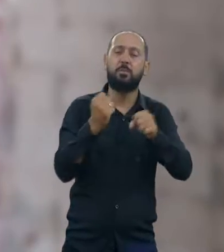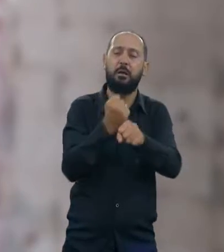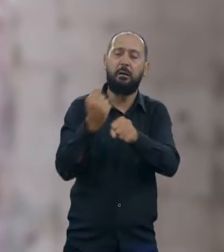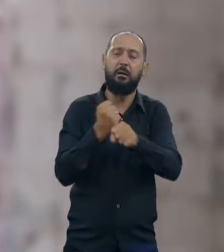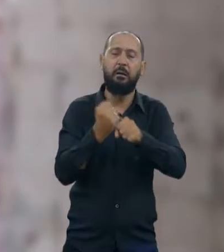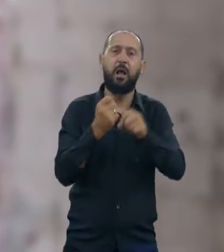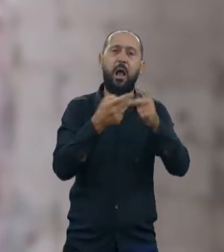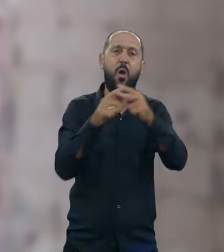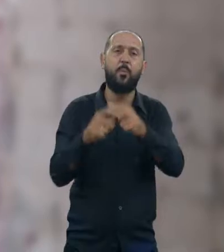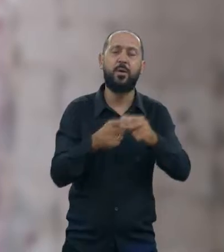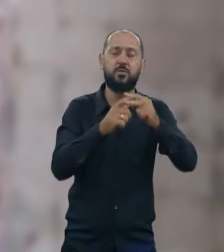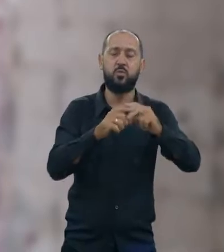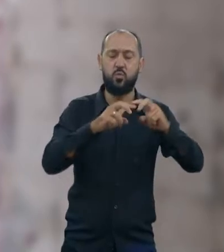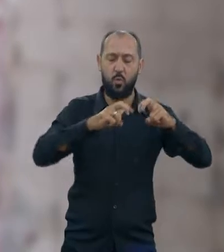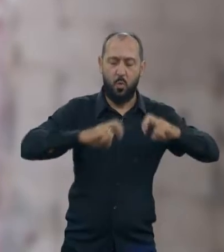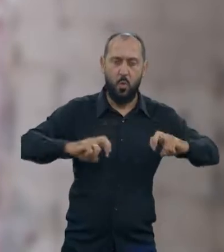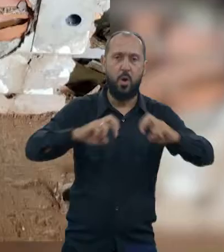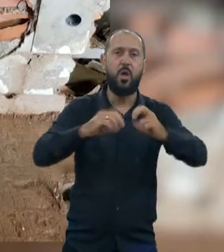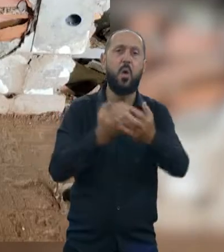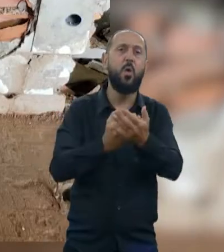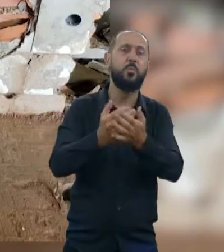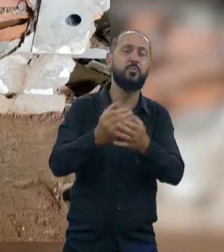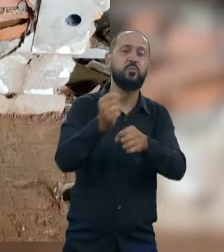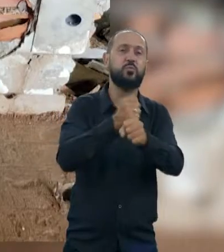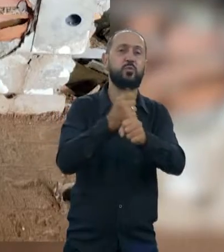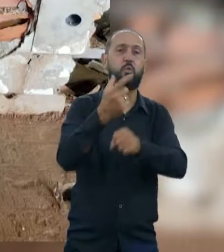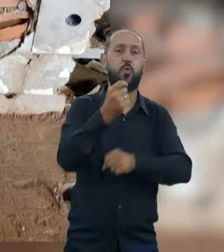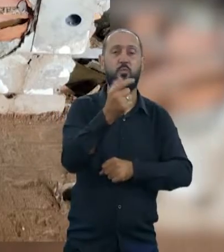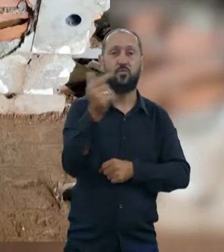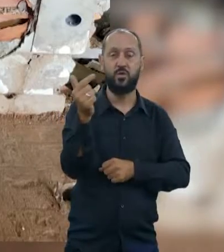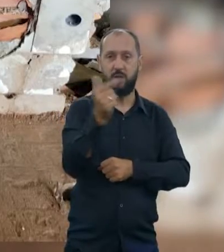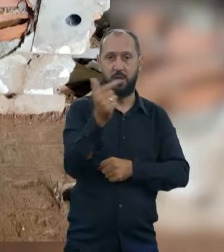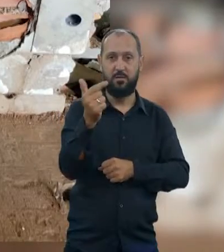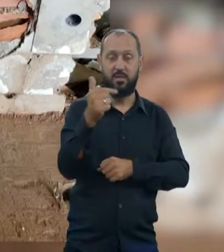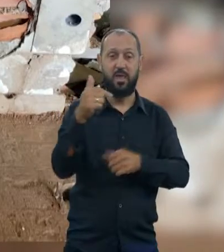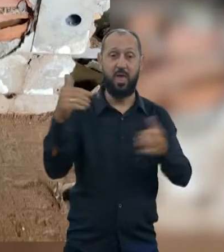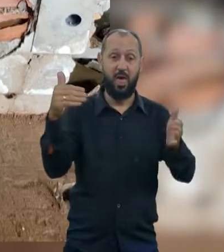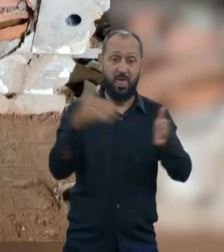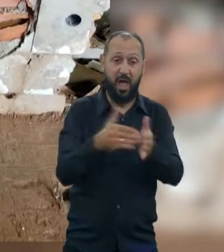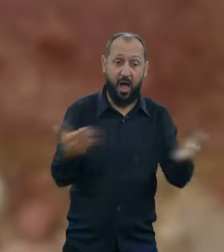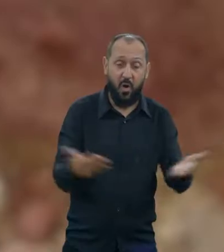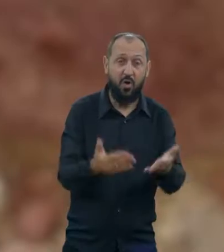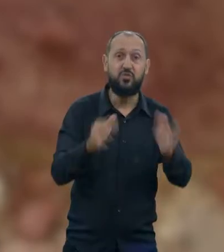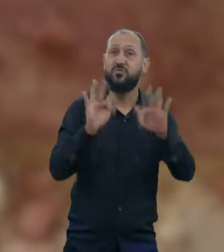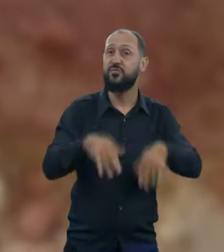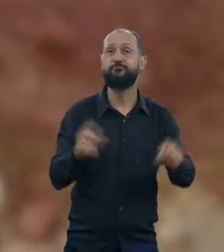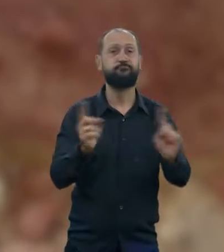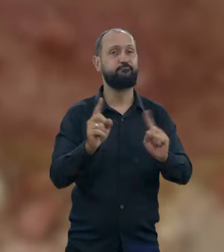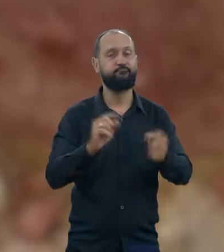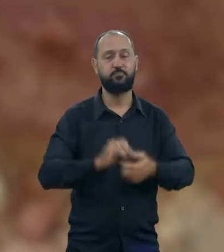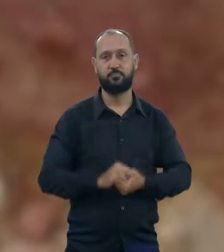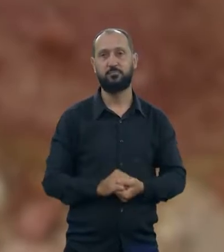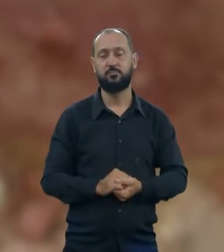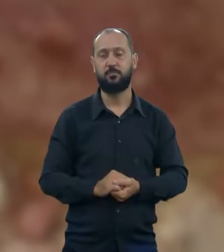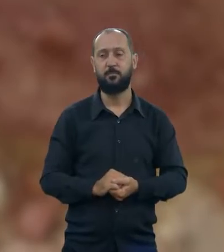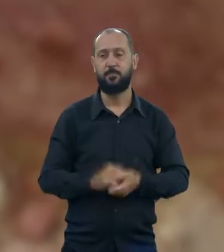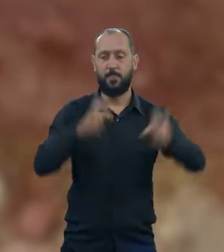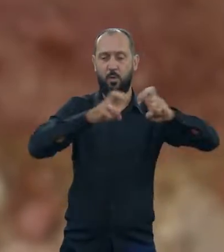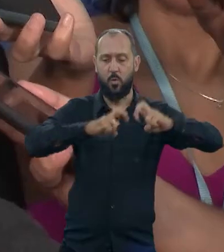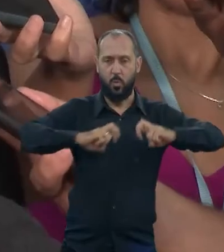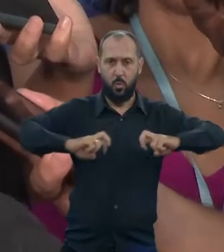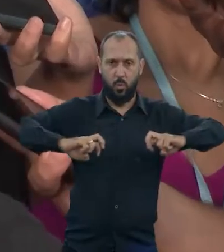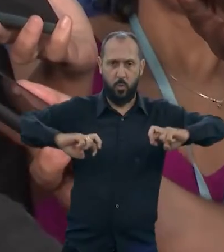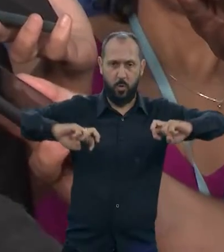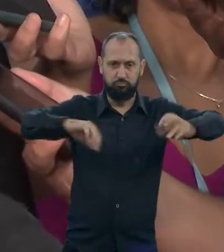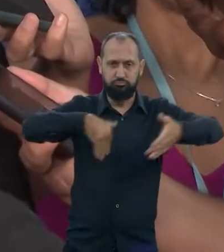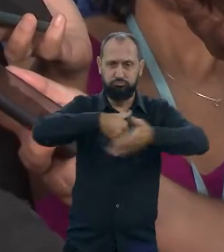andamento das obras de reforma do local, que tiveram início em 2022 e até o momento não foram concluídas. O